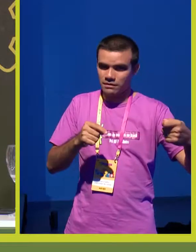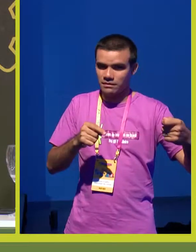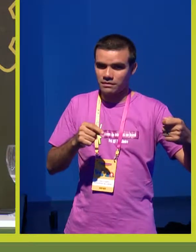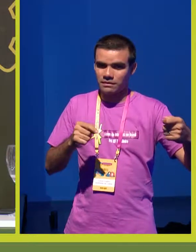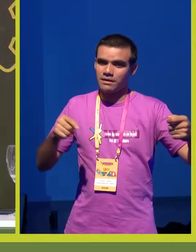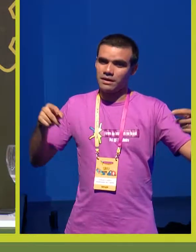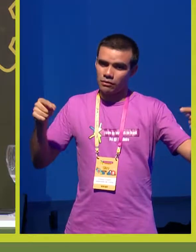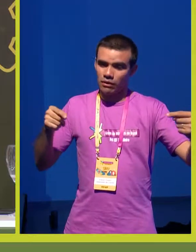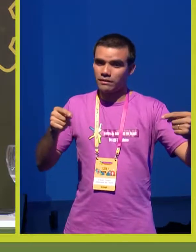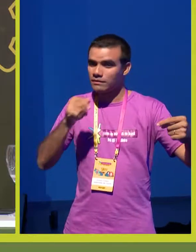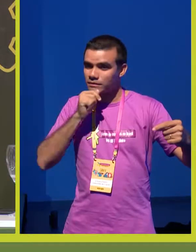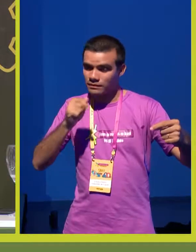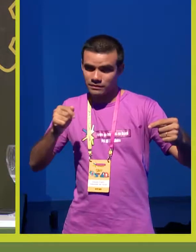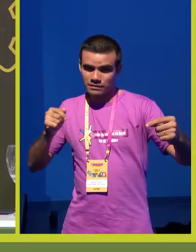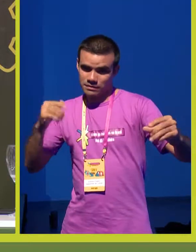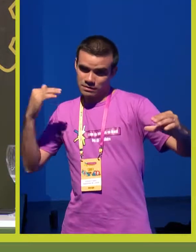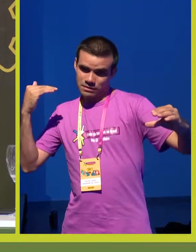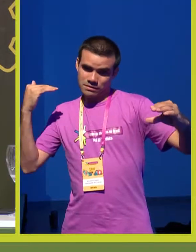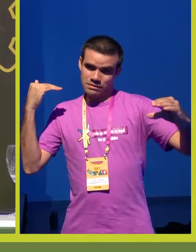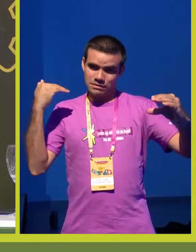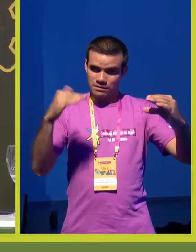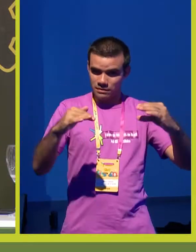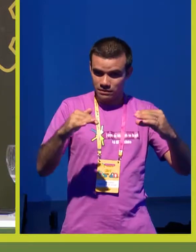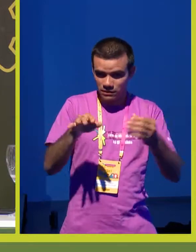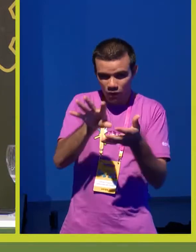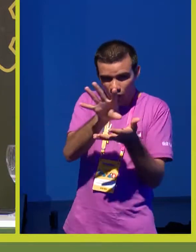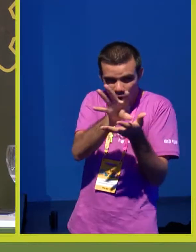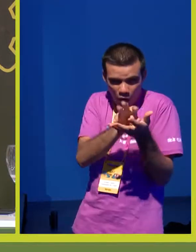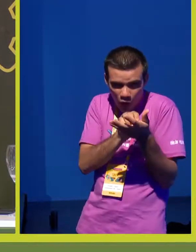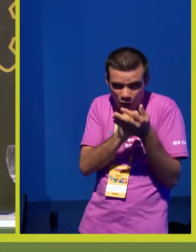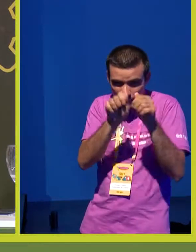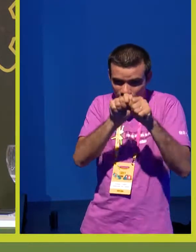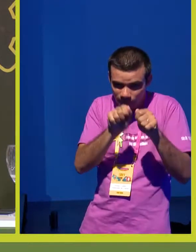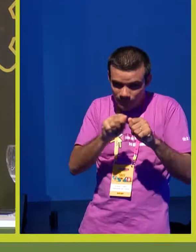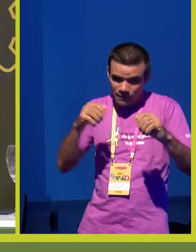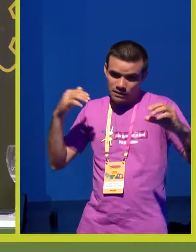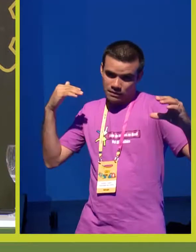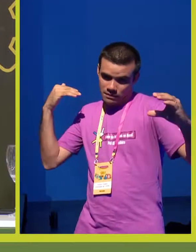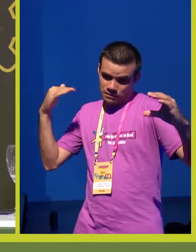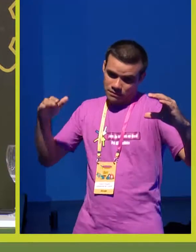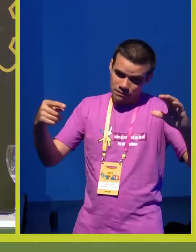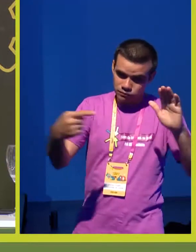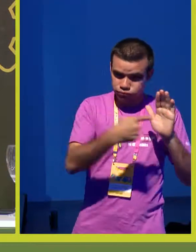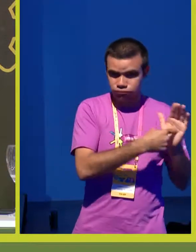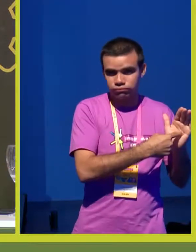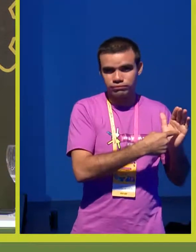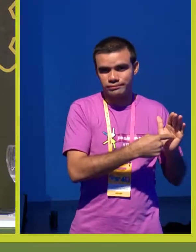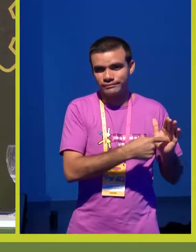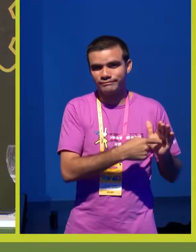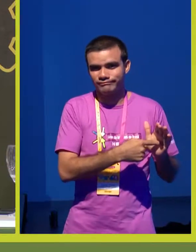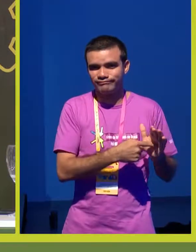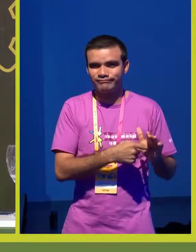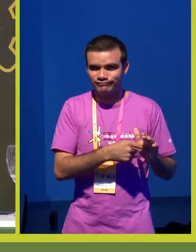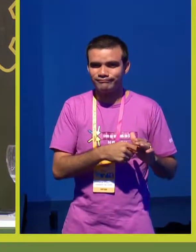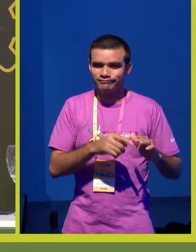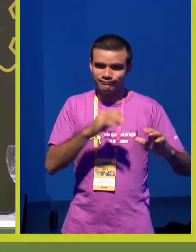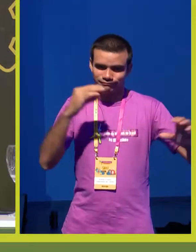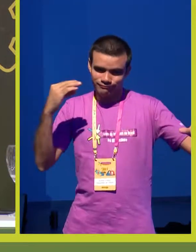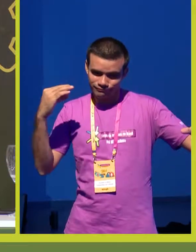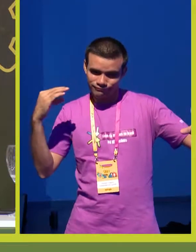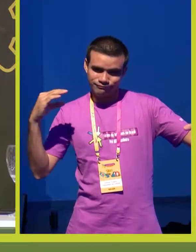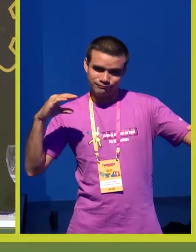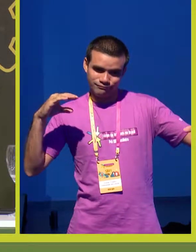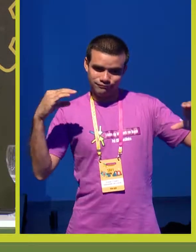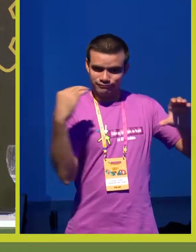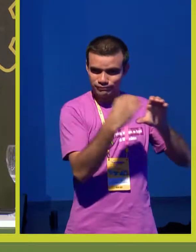contrário, atores maliciosos poderiam criar uma chave pública falsa para determinado destinatário e, ao utilizá-la para se comunicar de forma